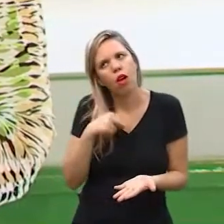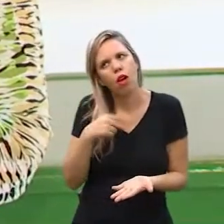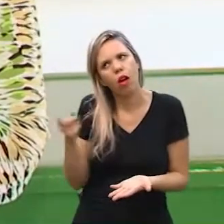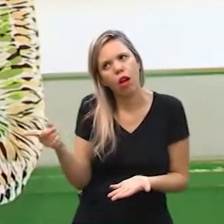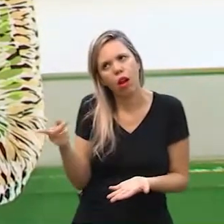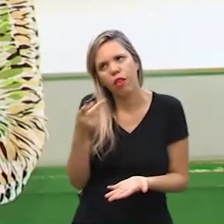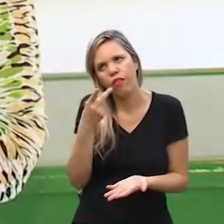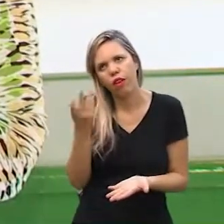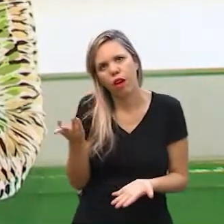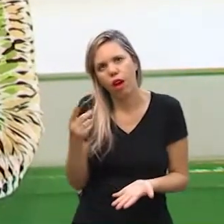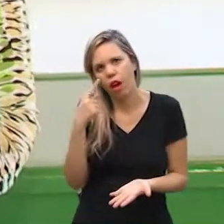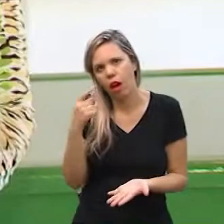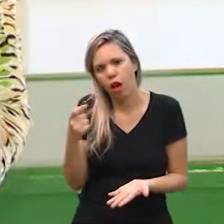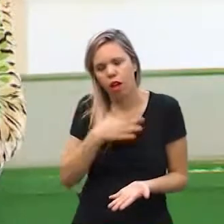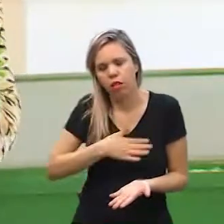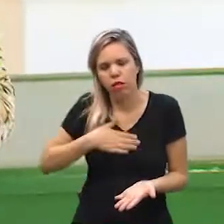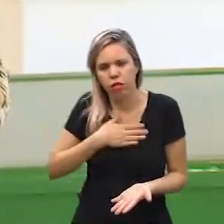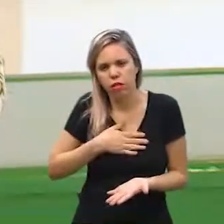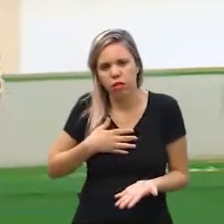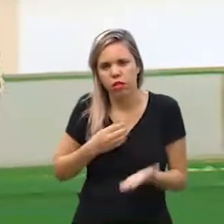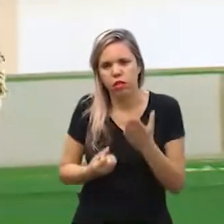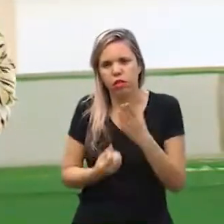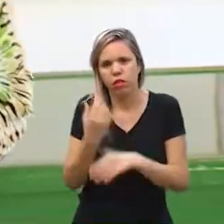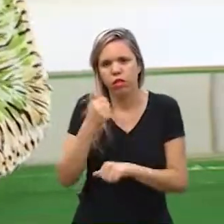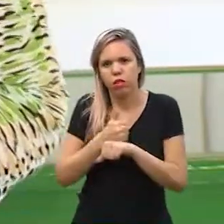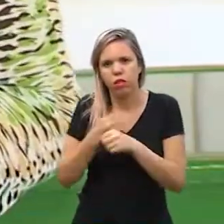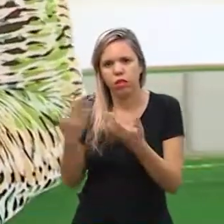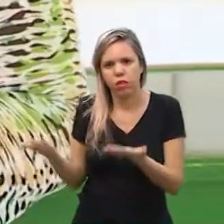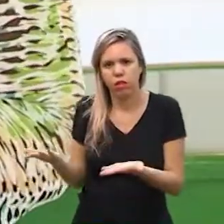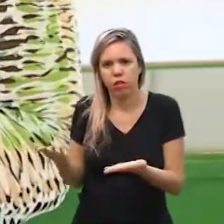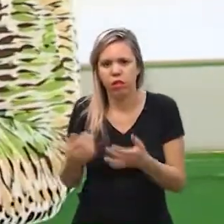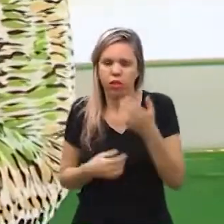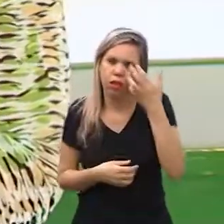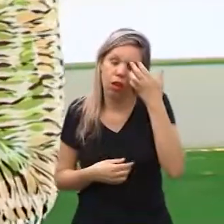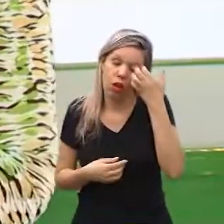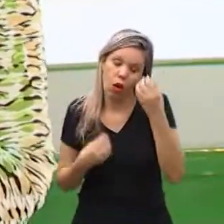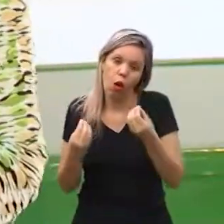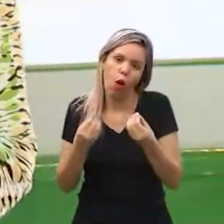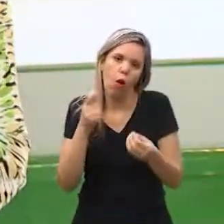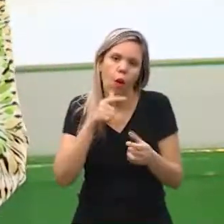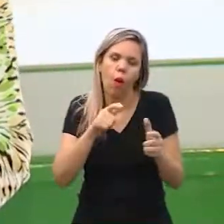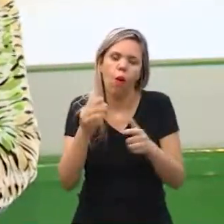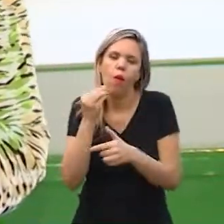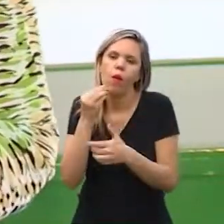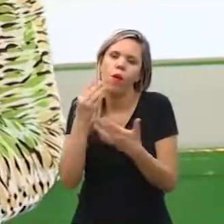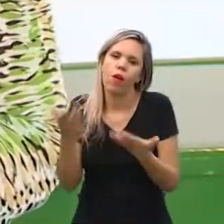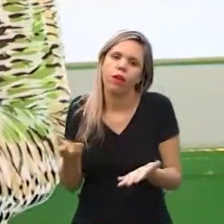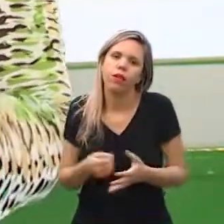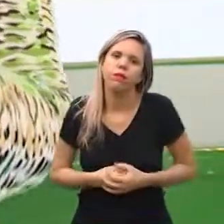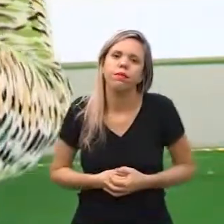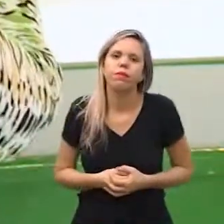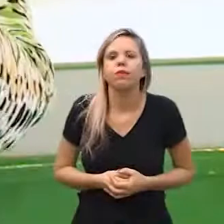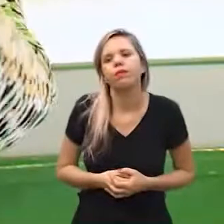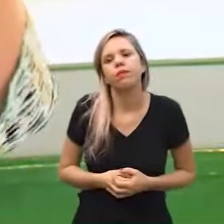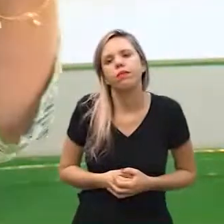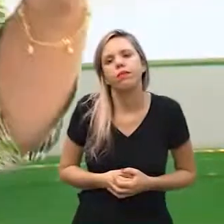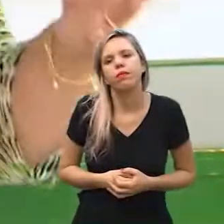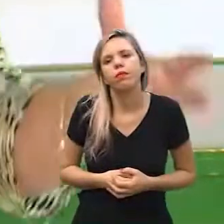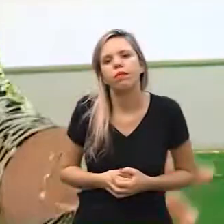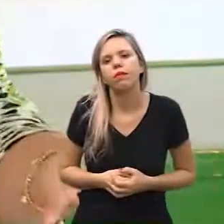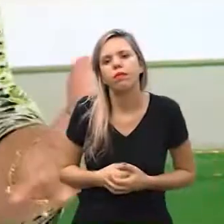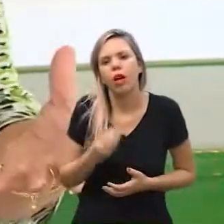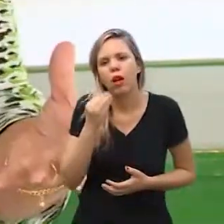Adriana falando, me interessei, quero, de repente, seguir essa profissão, como que é o campo, o mercado, enfim. Olha, o mercado